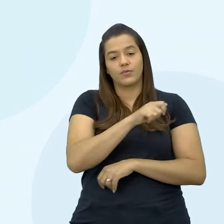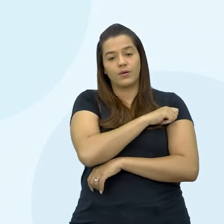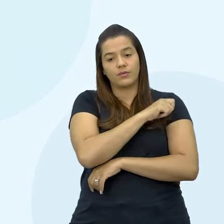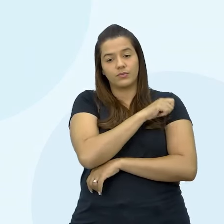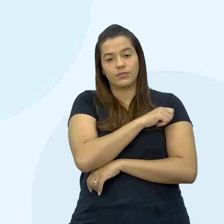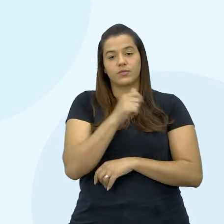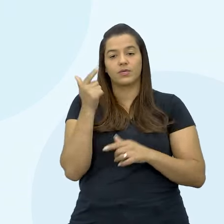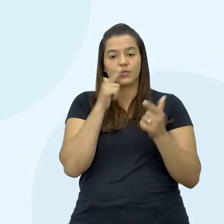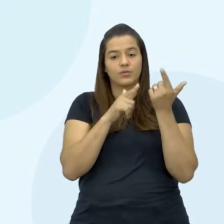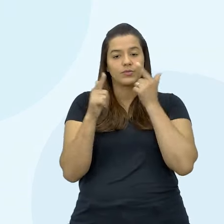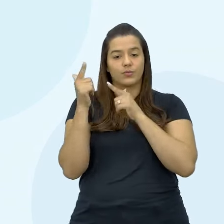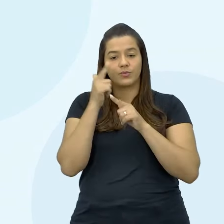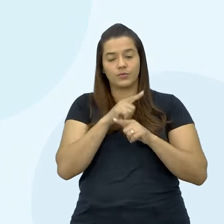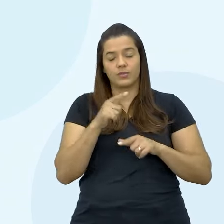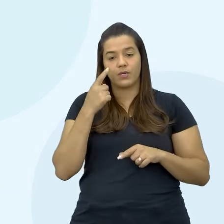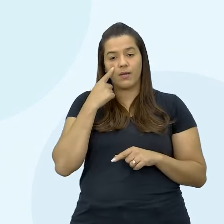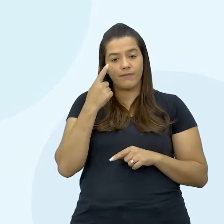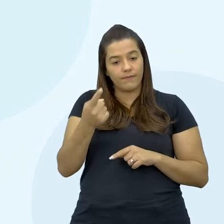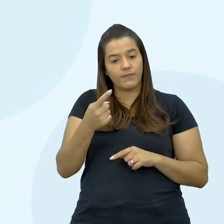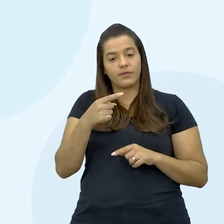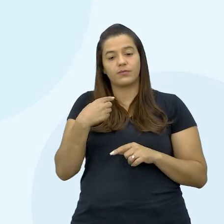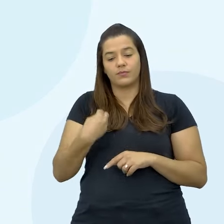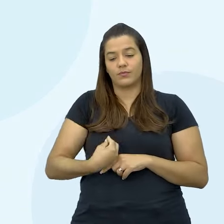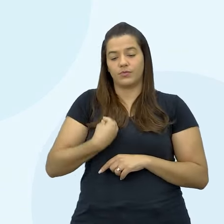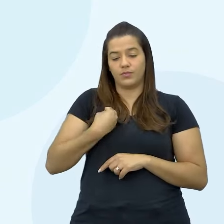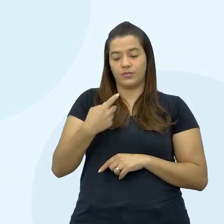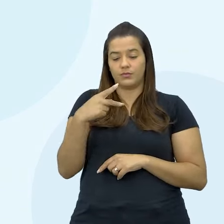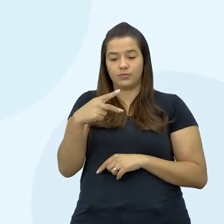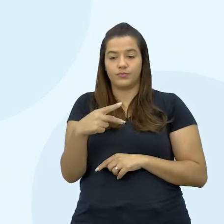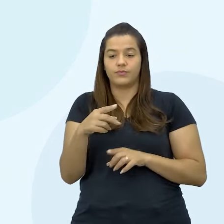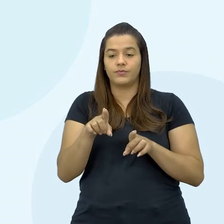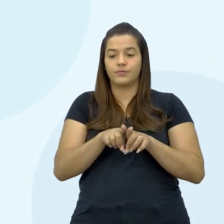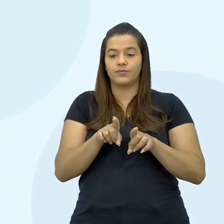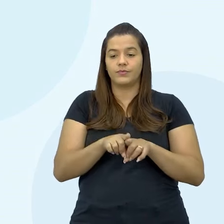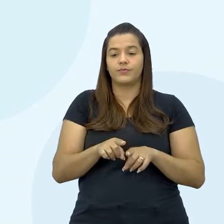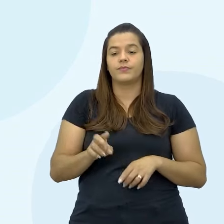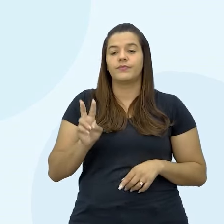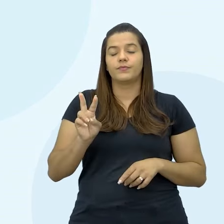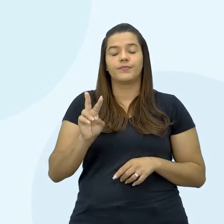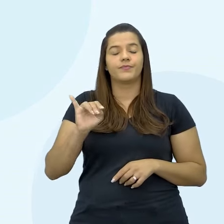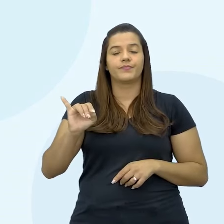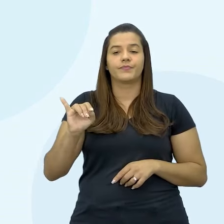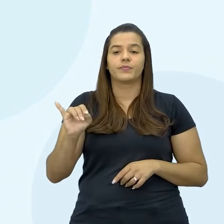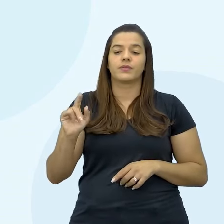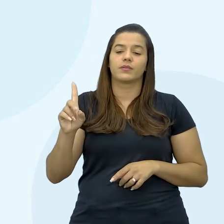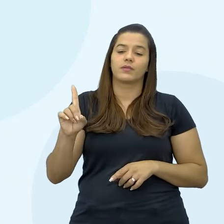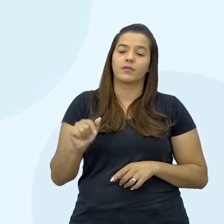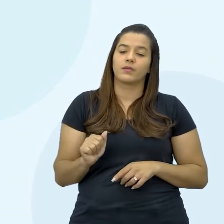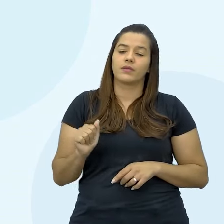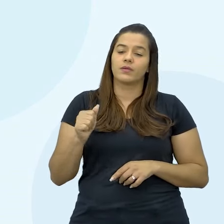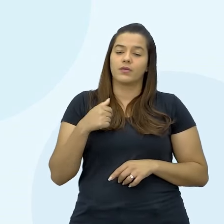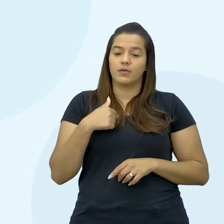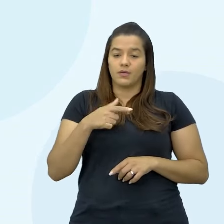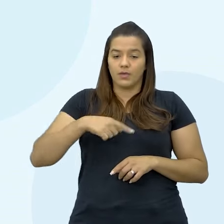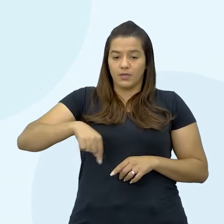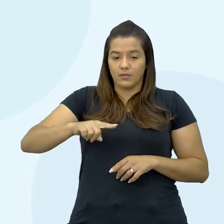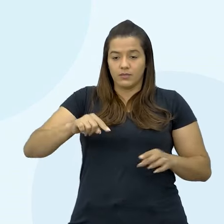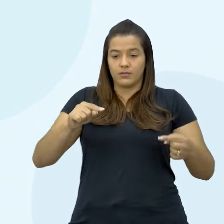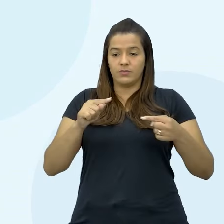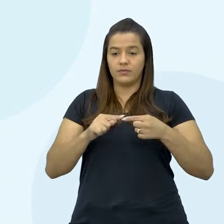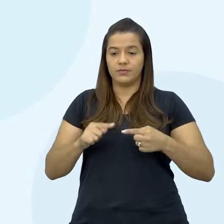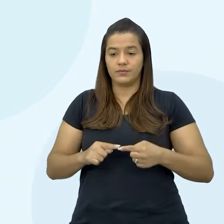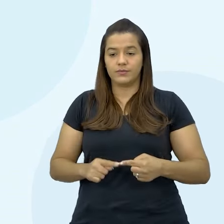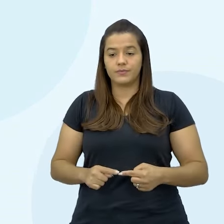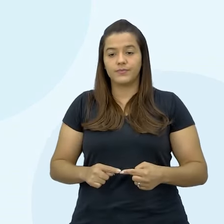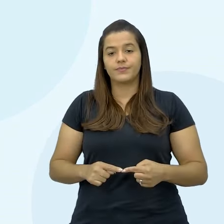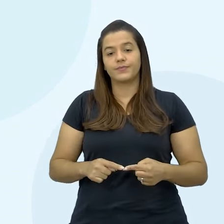estudante possa olhar, né, o projeto de vida como uma coisa importante para ele, né? Exatamente, os caminhos que eles têm que traçar, né? E